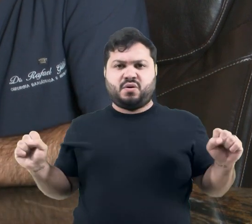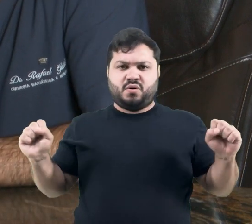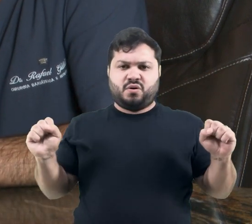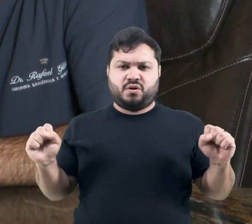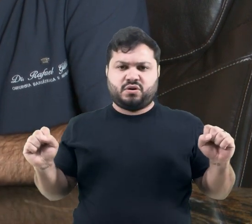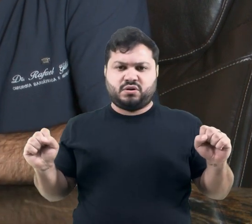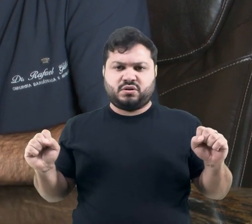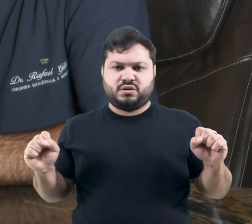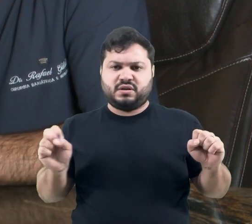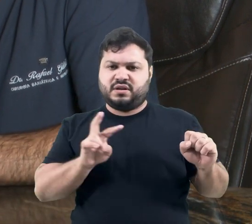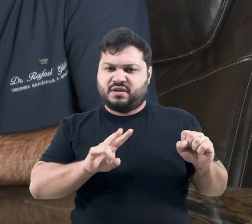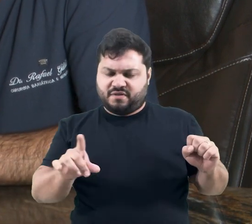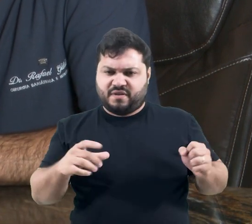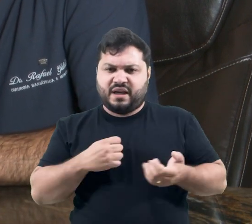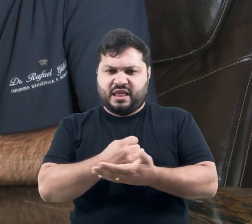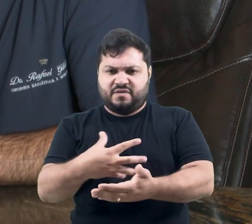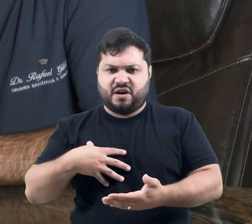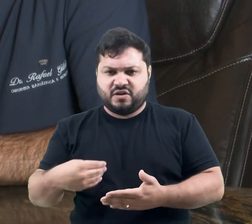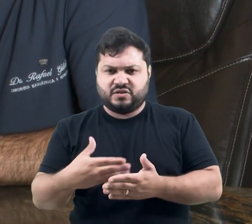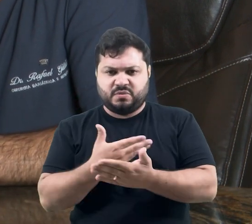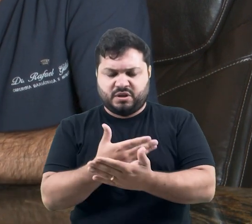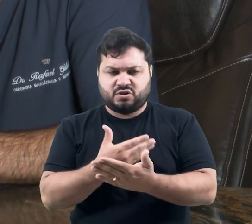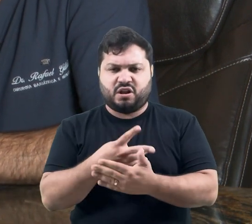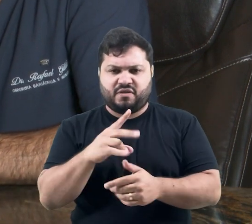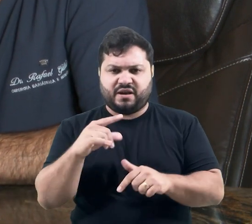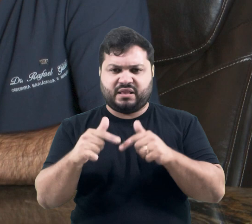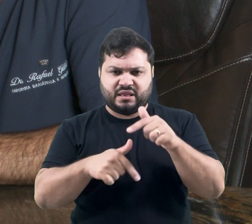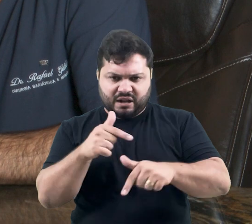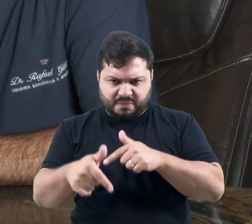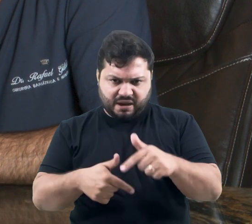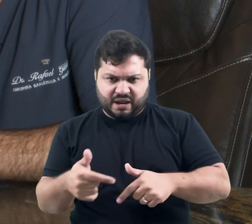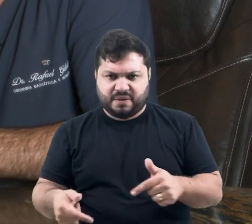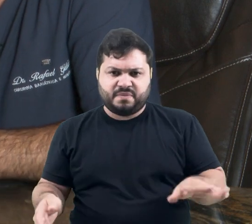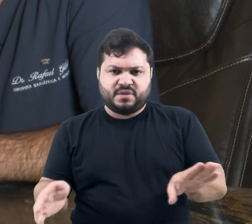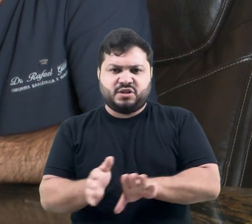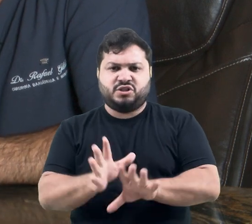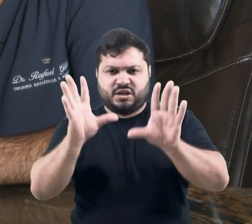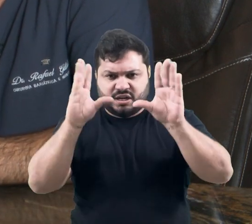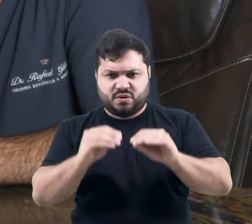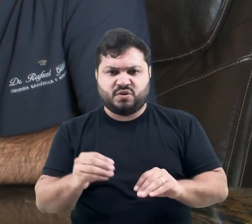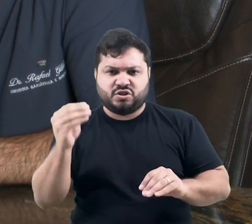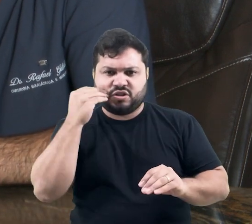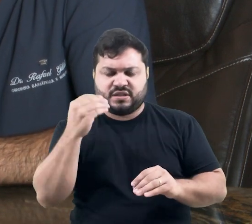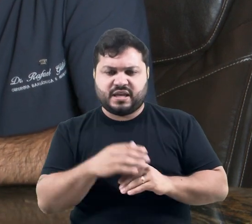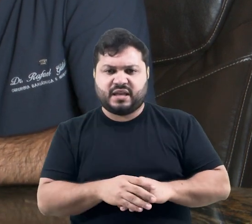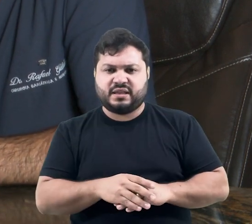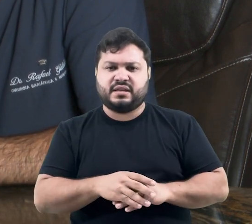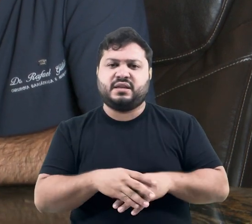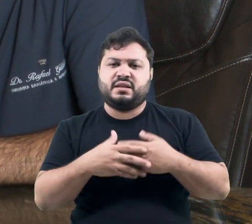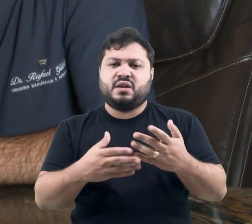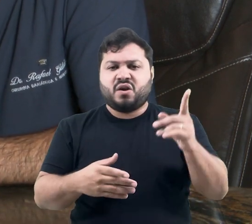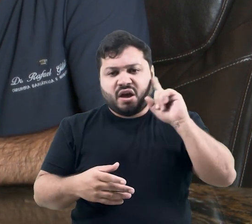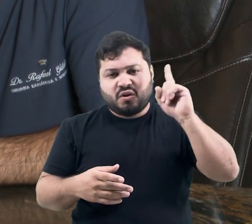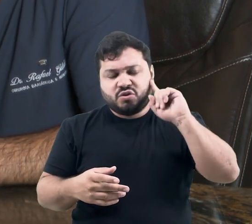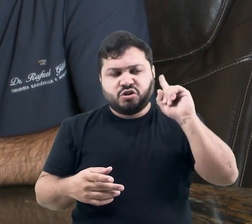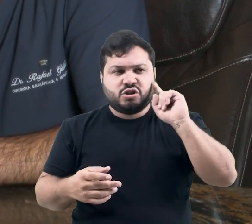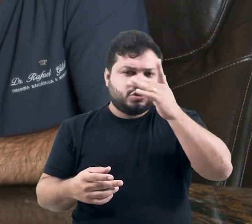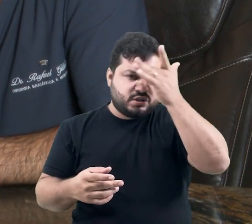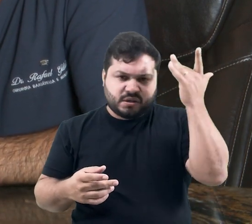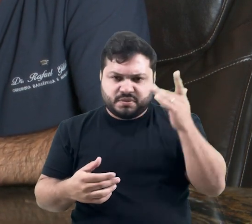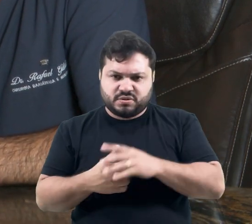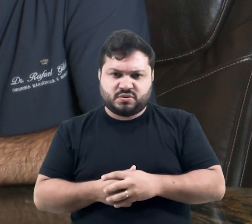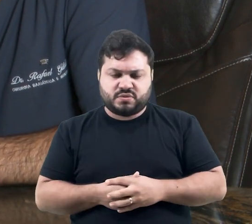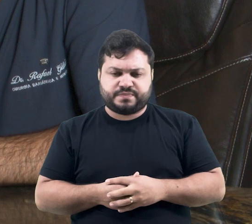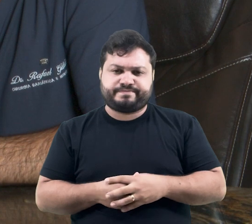com a mochila, vai levar seus filhos no colégio com a mochila, vai trabalhar com a mochila, chega à noite e tenta. Então é o dia a dia dessa